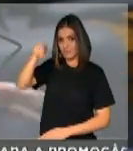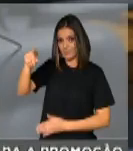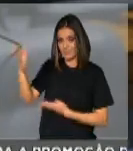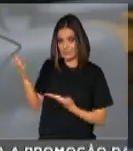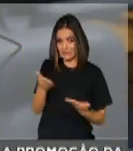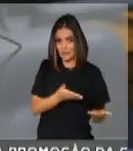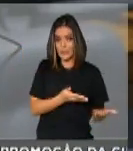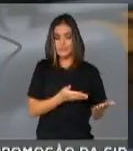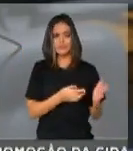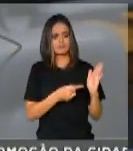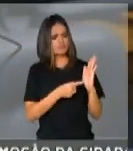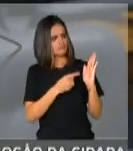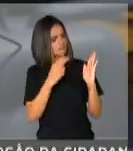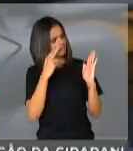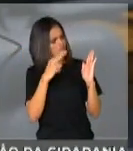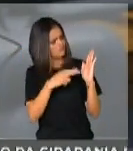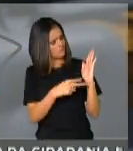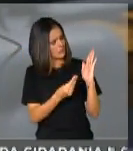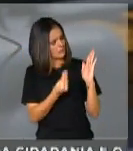nenhuma dúvida.